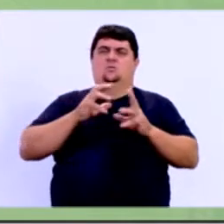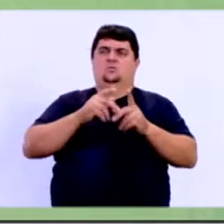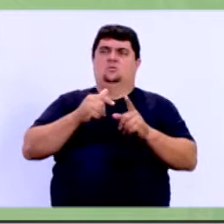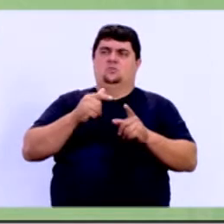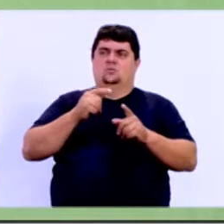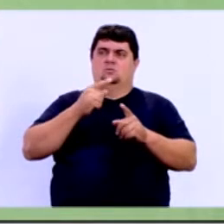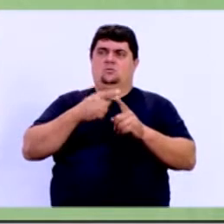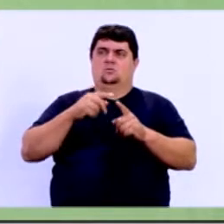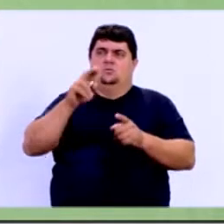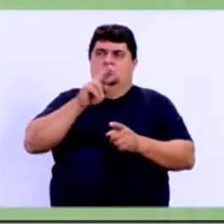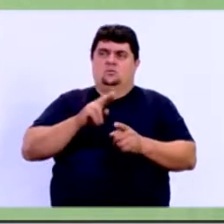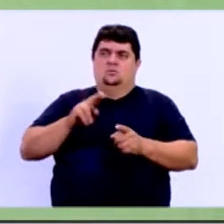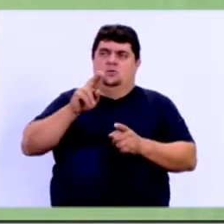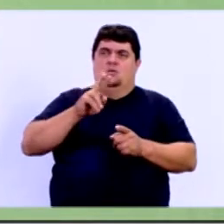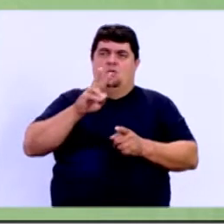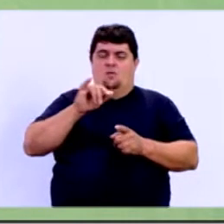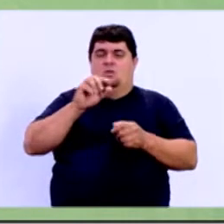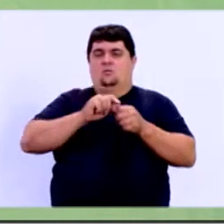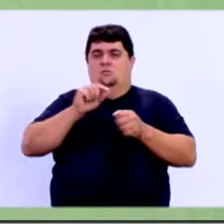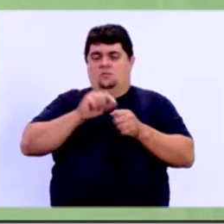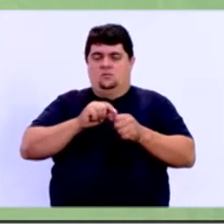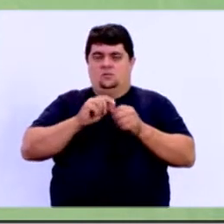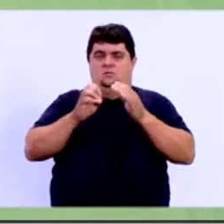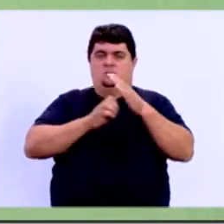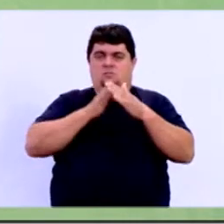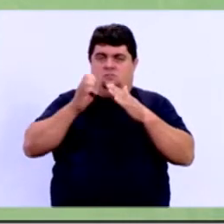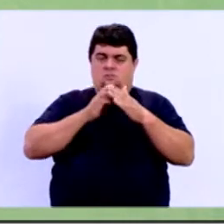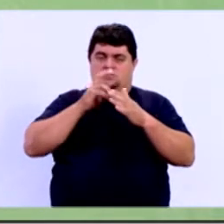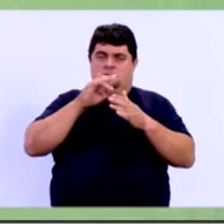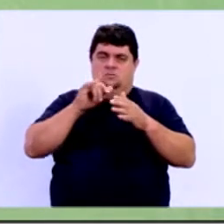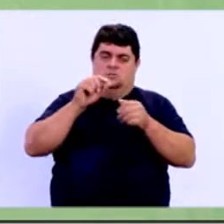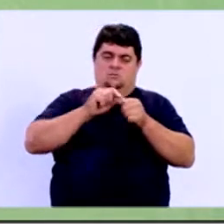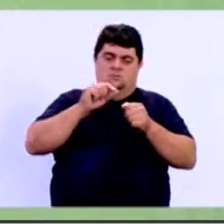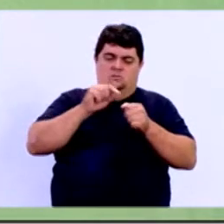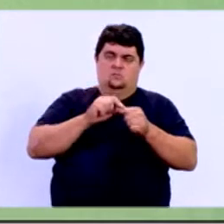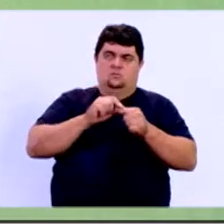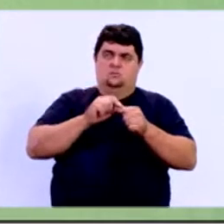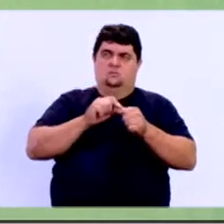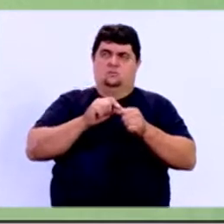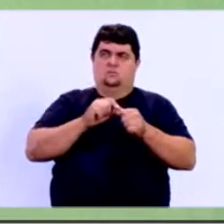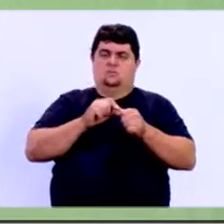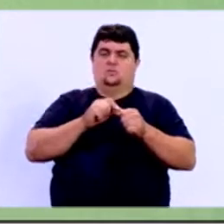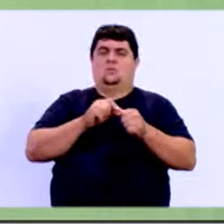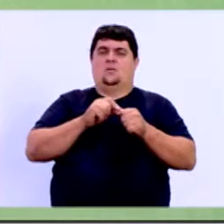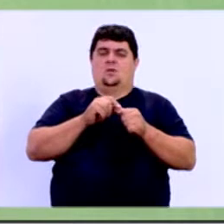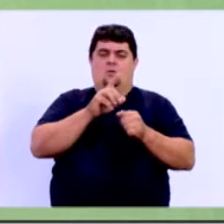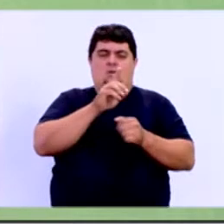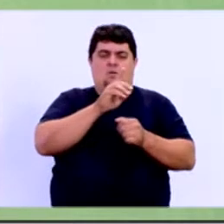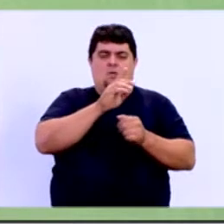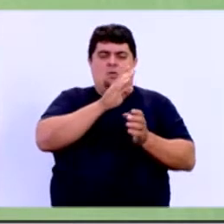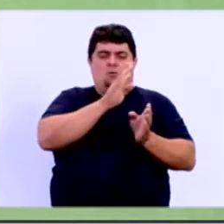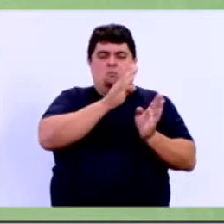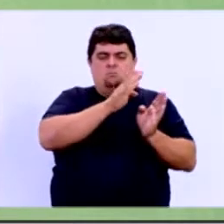das quais se discutirão que a empresa deve fazer e quais as etapas